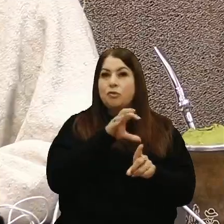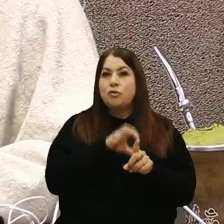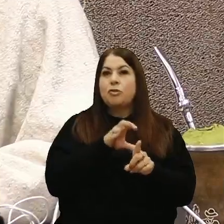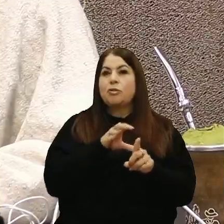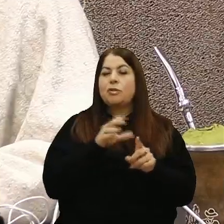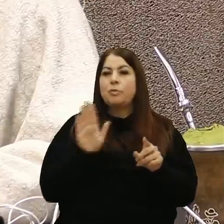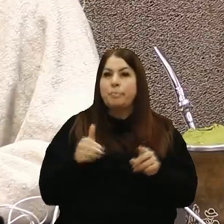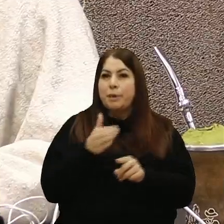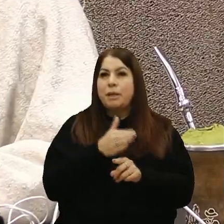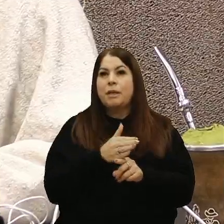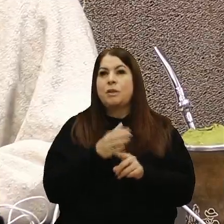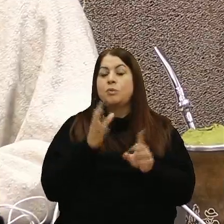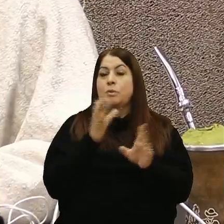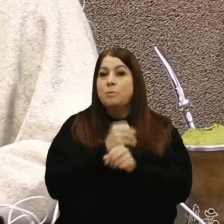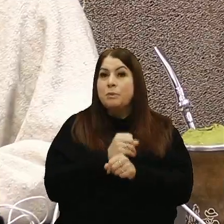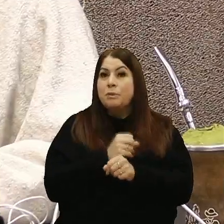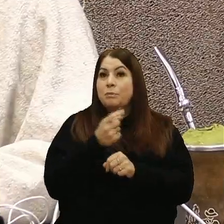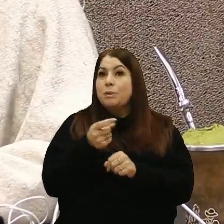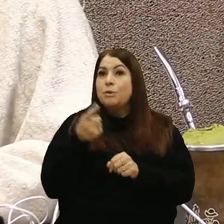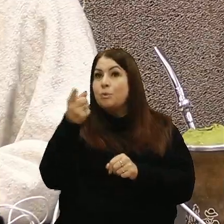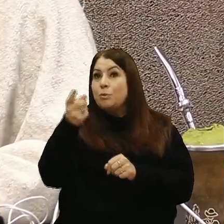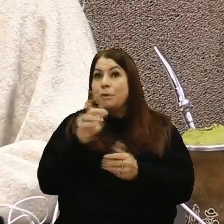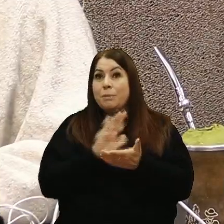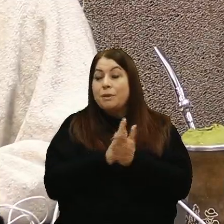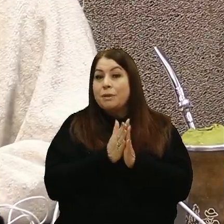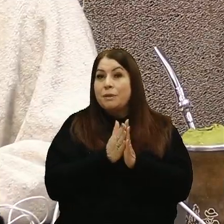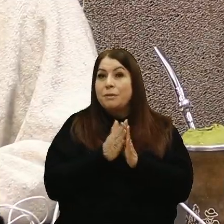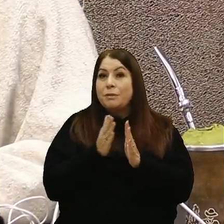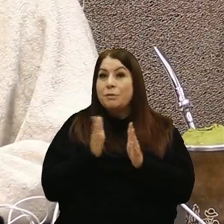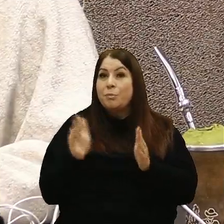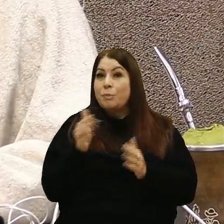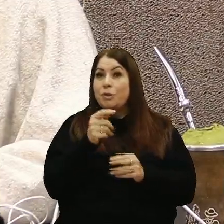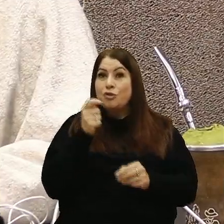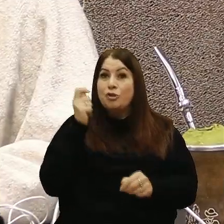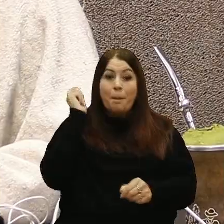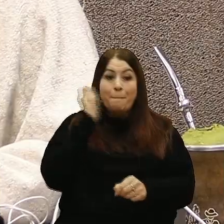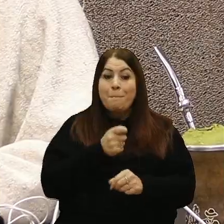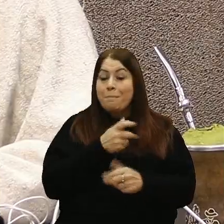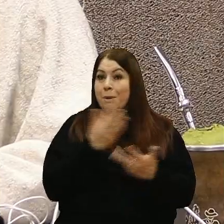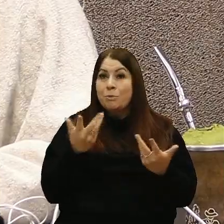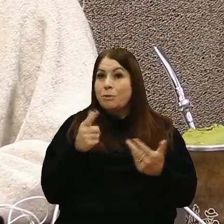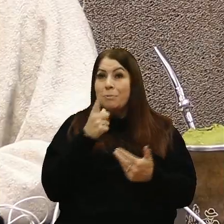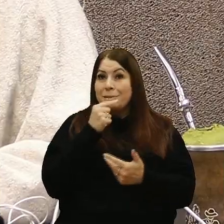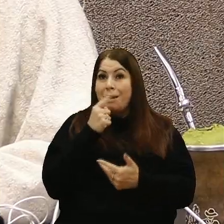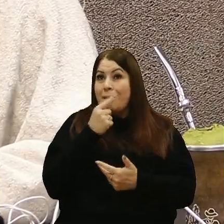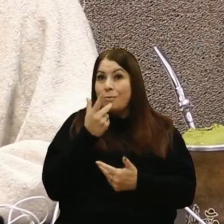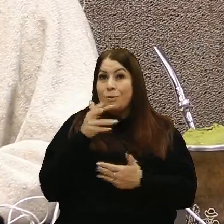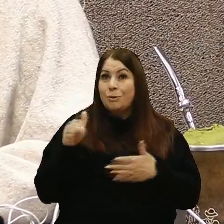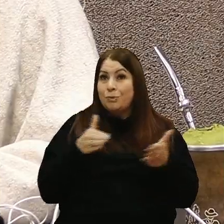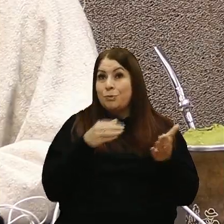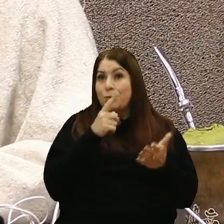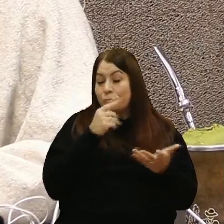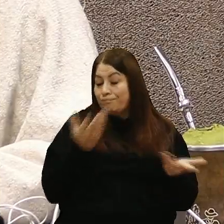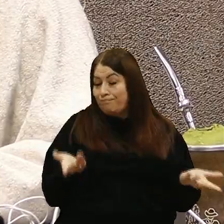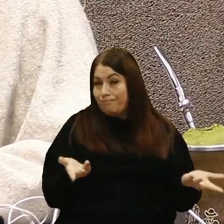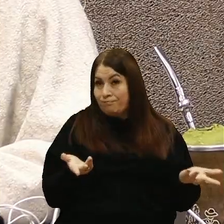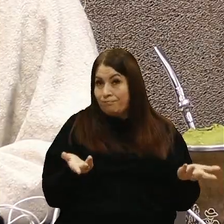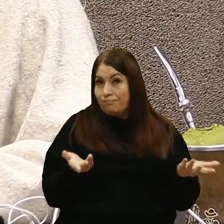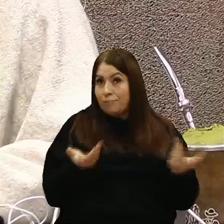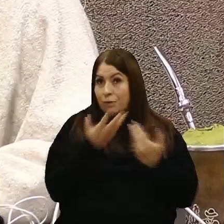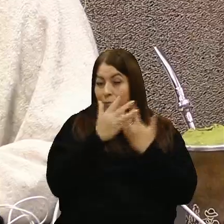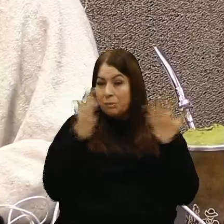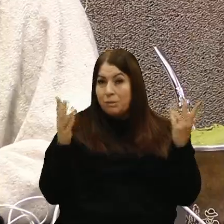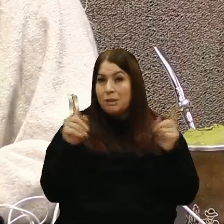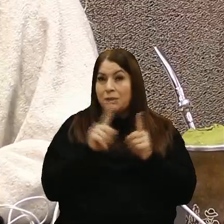os peixes, porque não sei o quê. Só que hoje eles estão matando os peixes a paulada, porque não tem mais água no rio. Então o meio ambiente vai